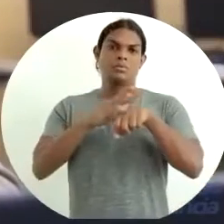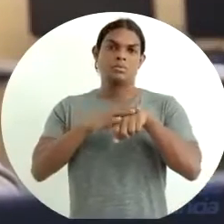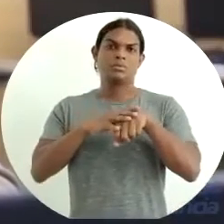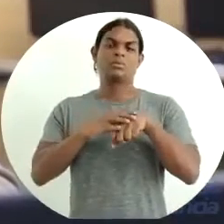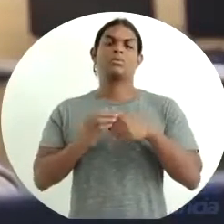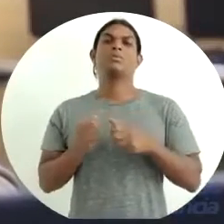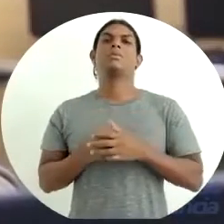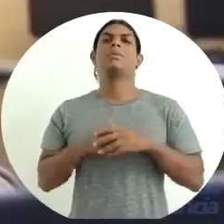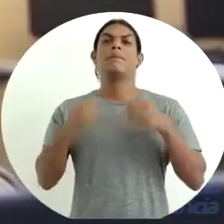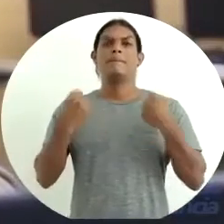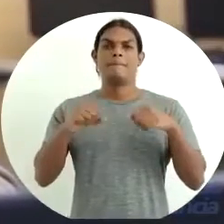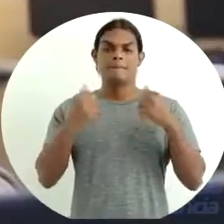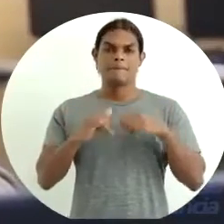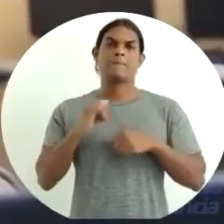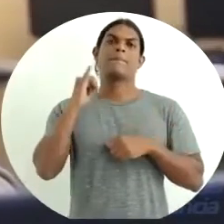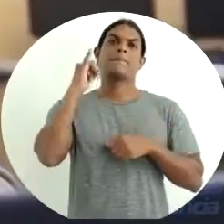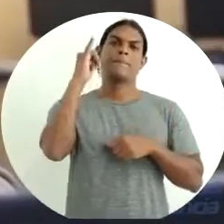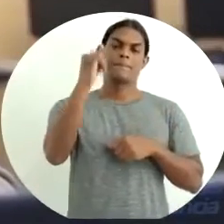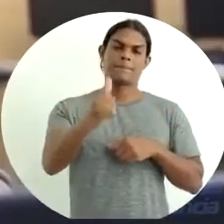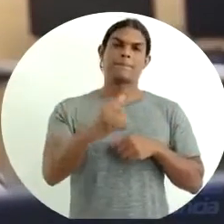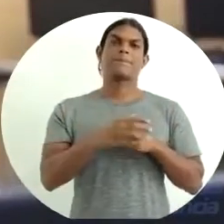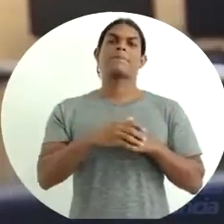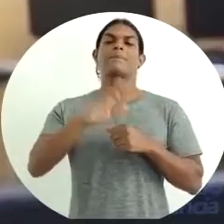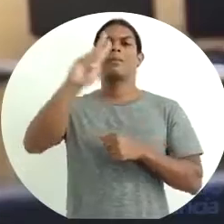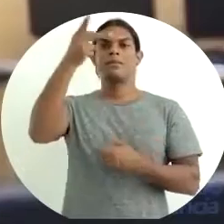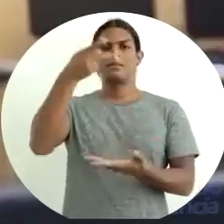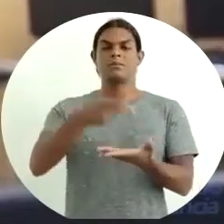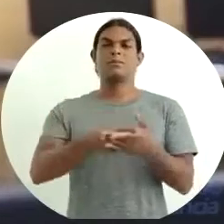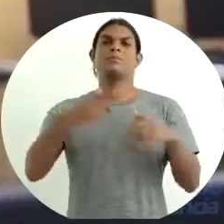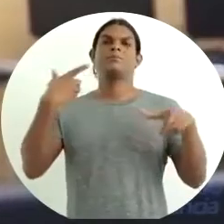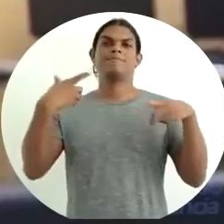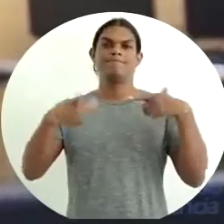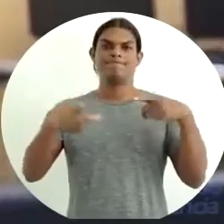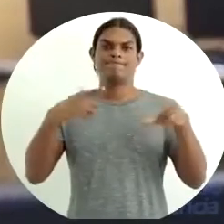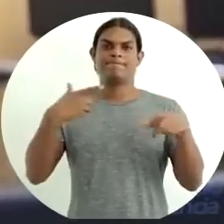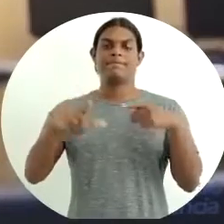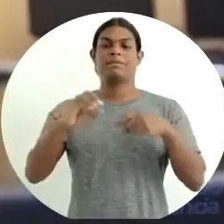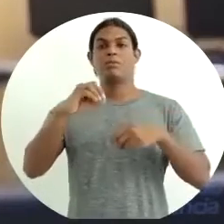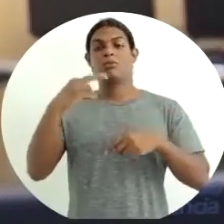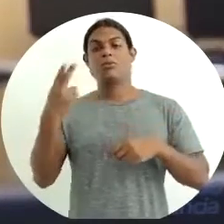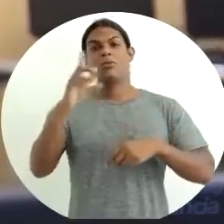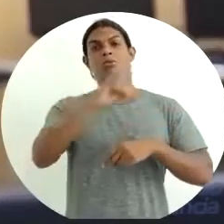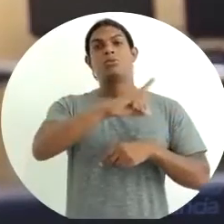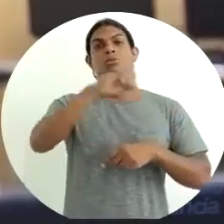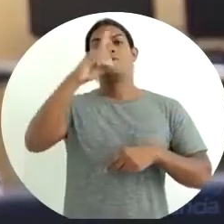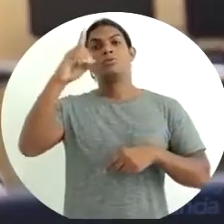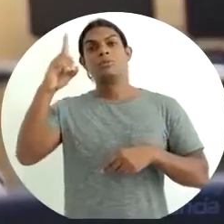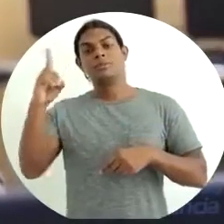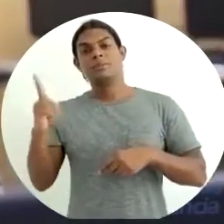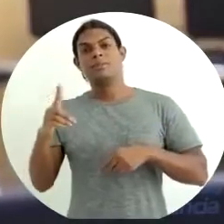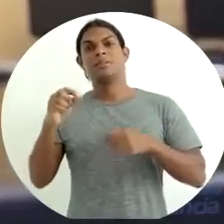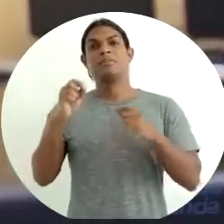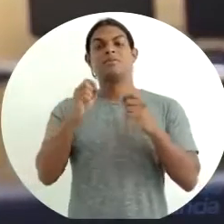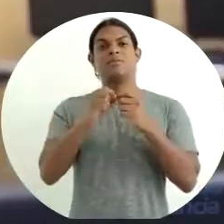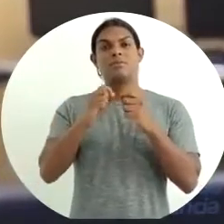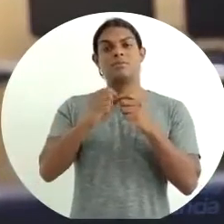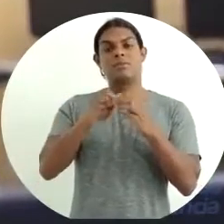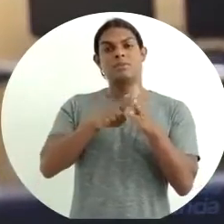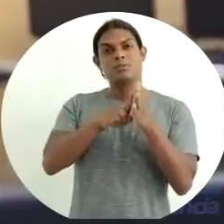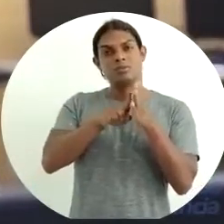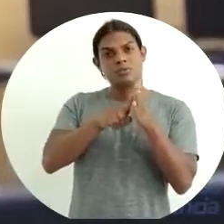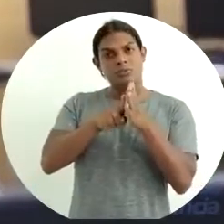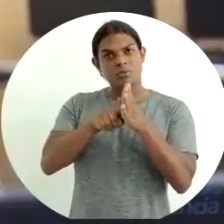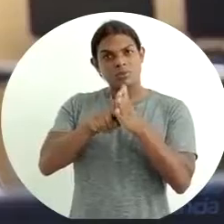está incidindo o acidente do trabalho. Tá? Ou então, o dia em que for realizado o diagnóstico,